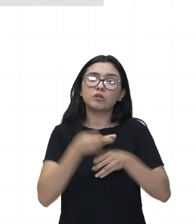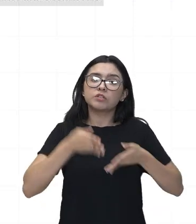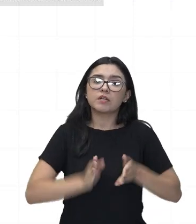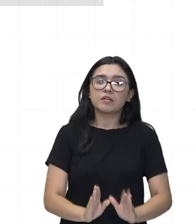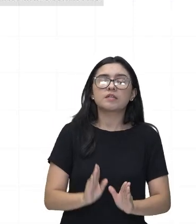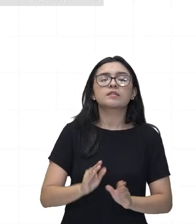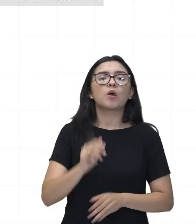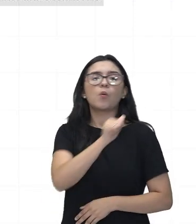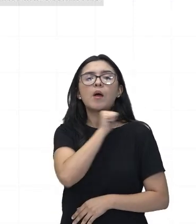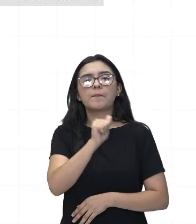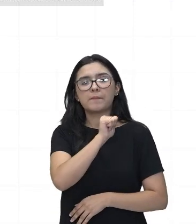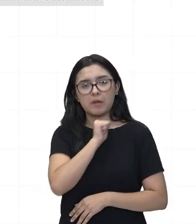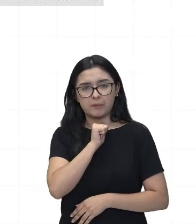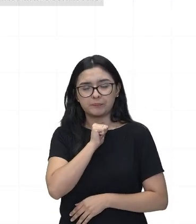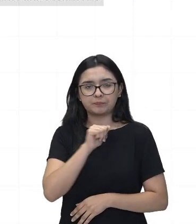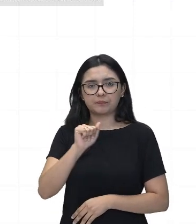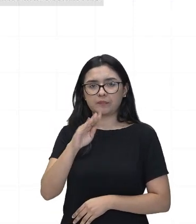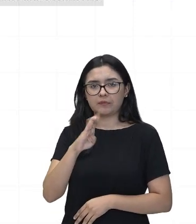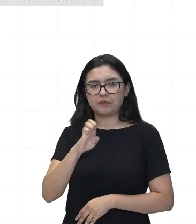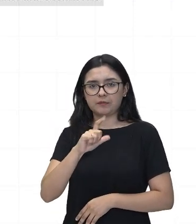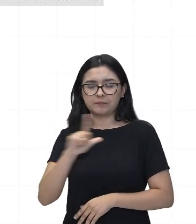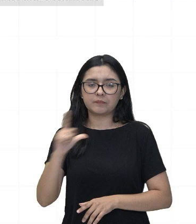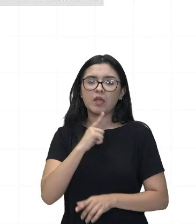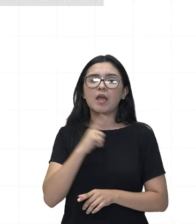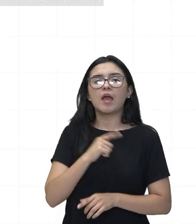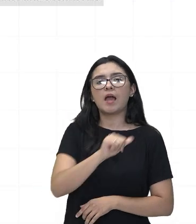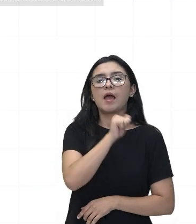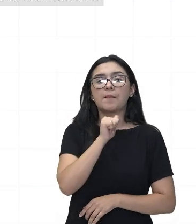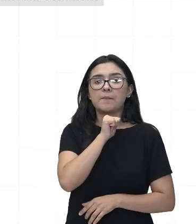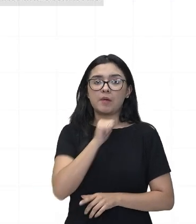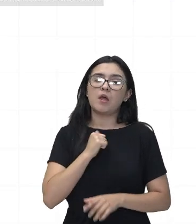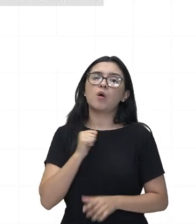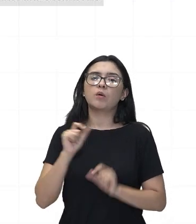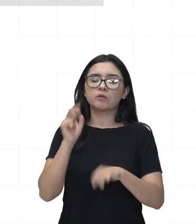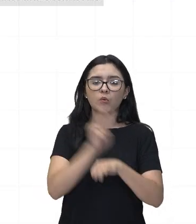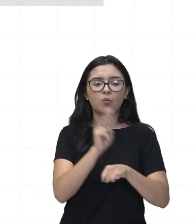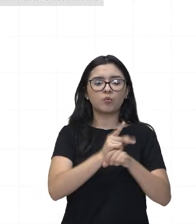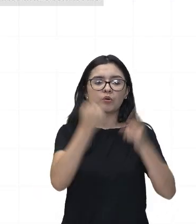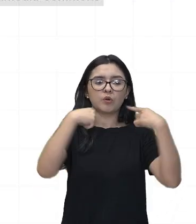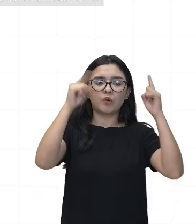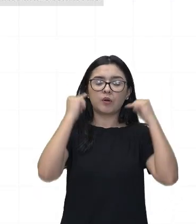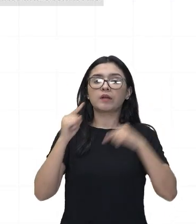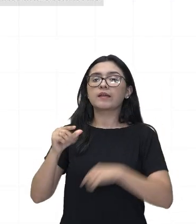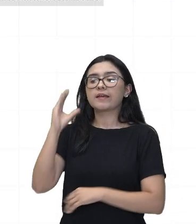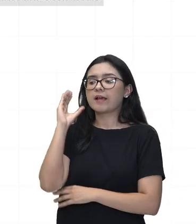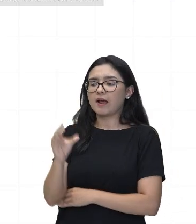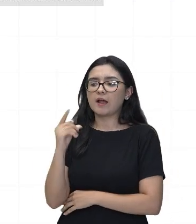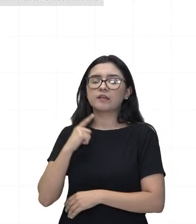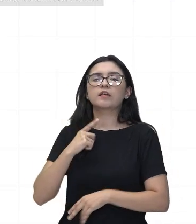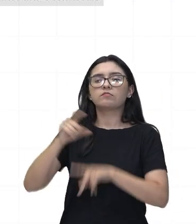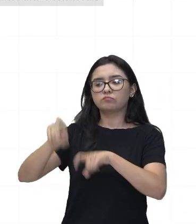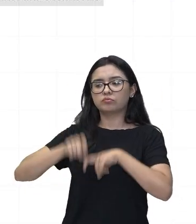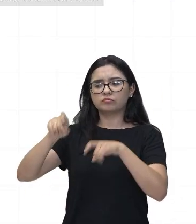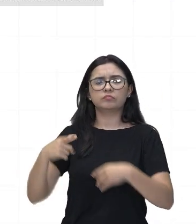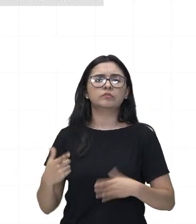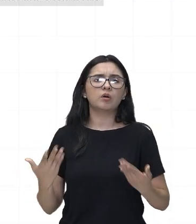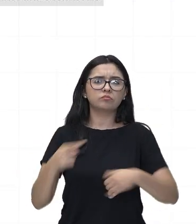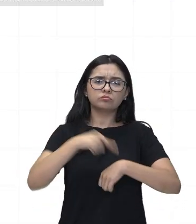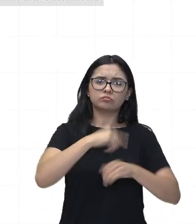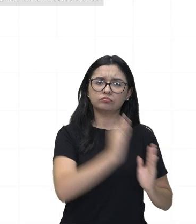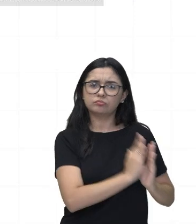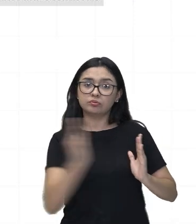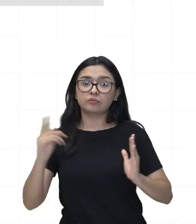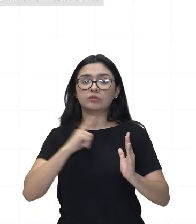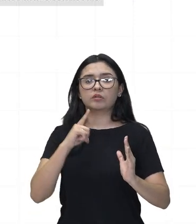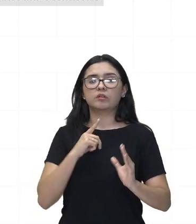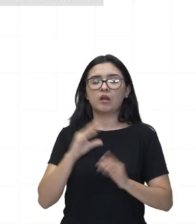irmão de Caim. Abel tornou-se pastor de ovelhas e Caim, lavrador. Passado algum tempo, ofereceu